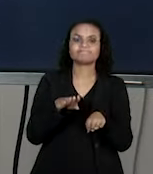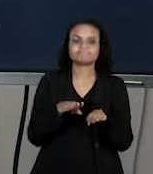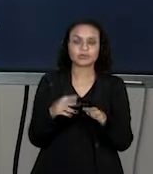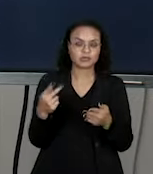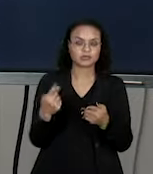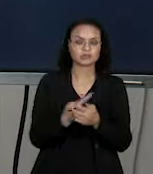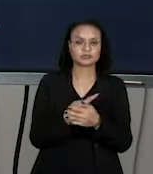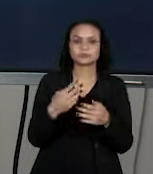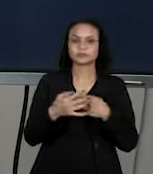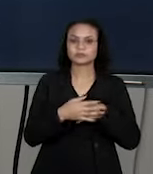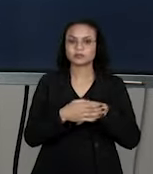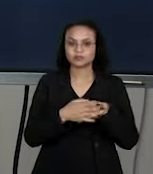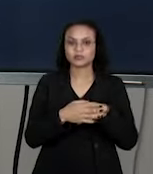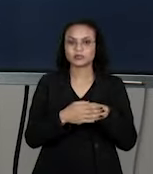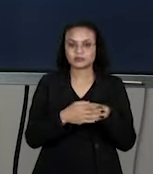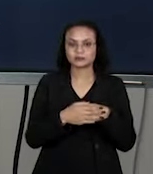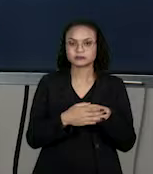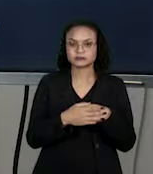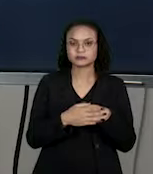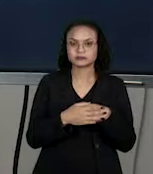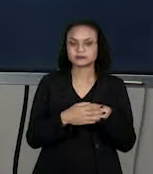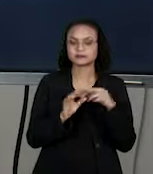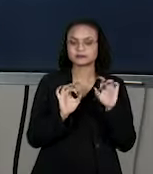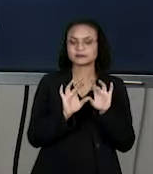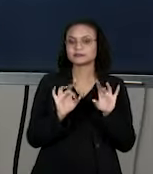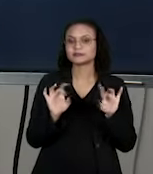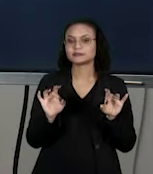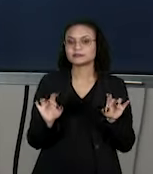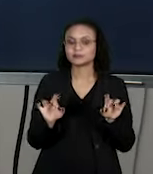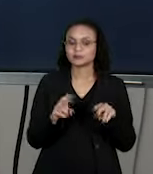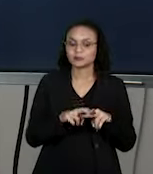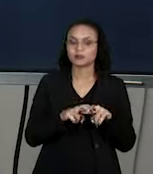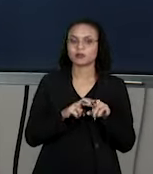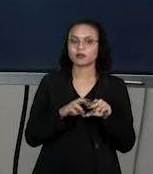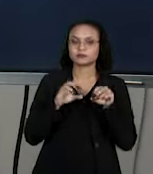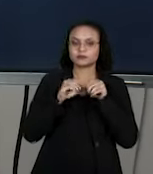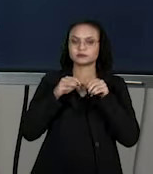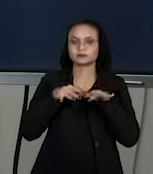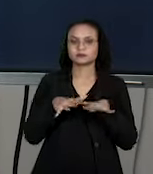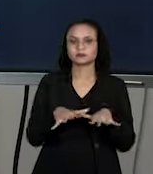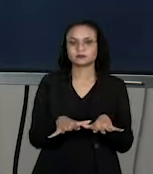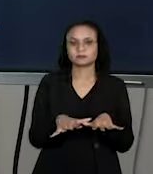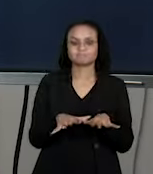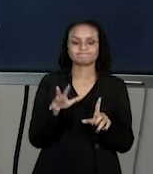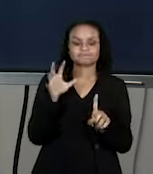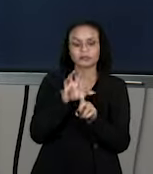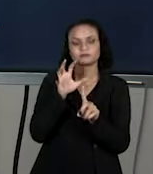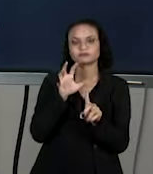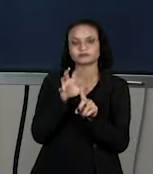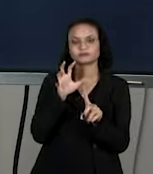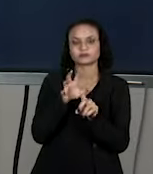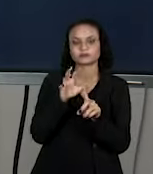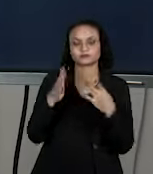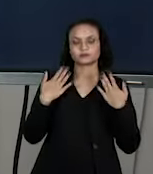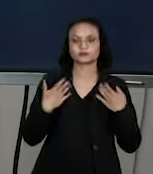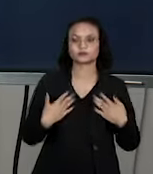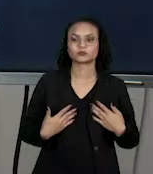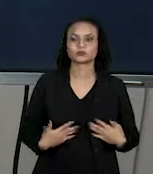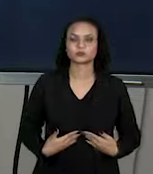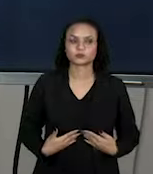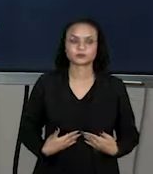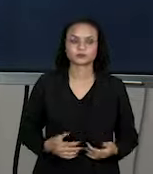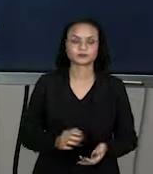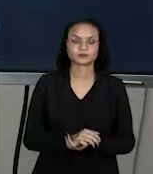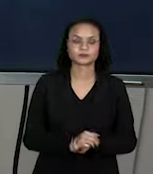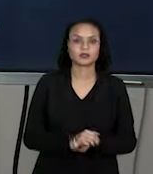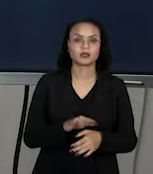que irão, então, comprometer completamente o seu metabolismo. Às vezes, a pessoa vai, né, ter um aumento